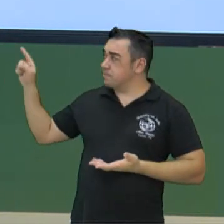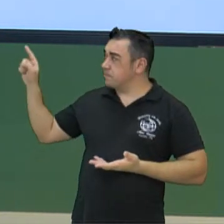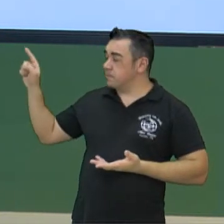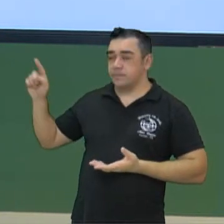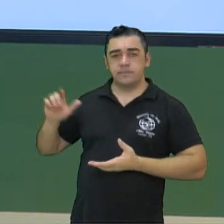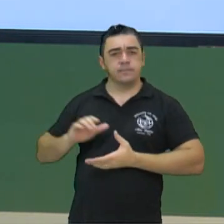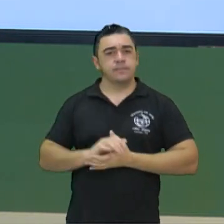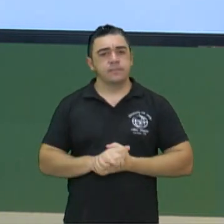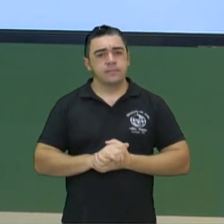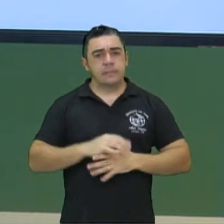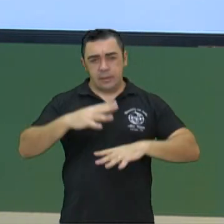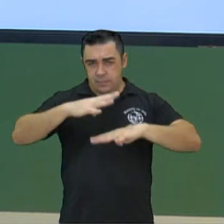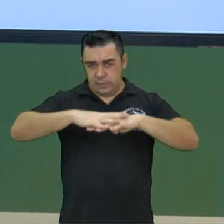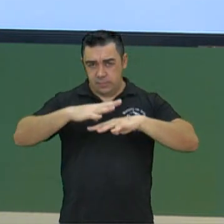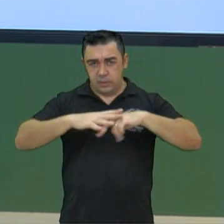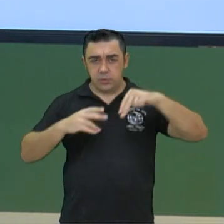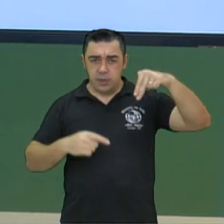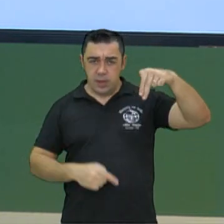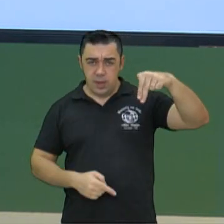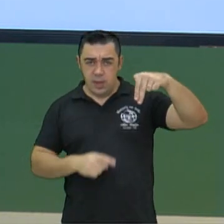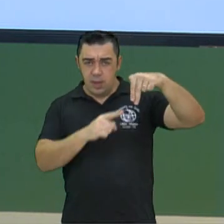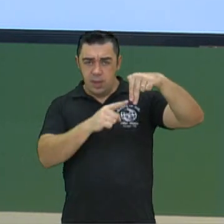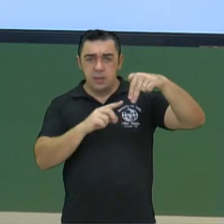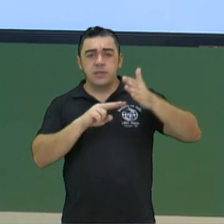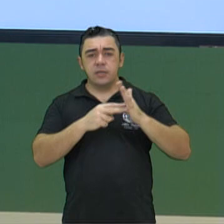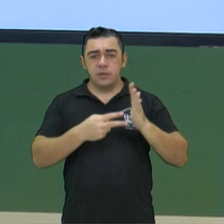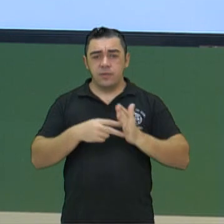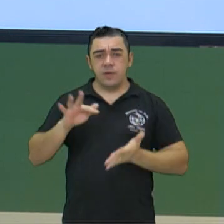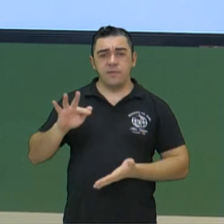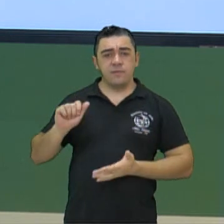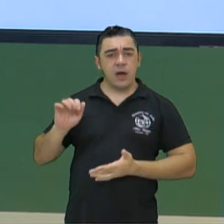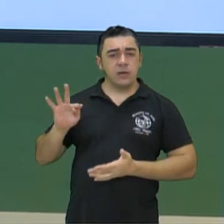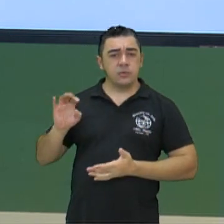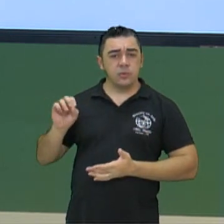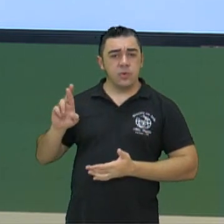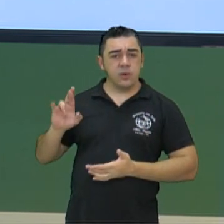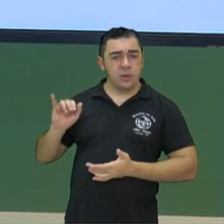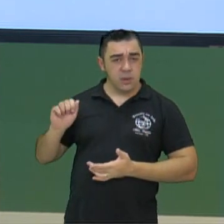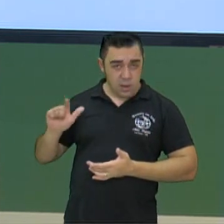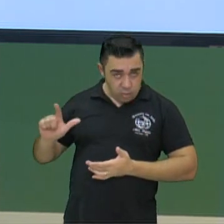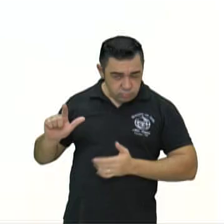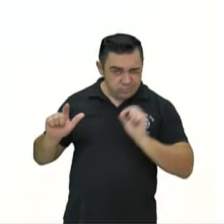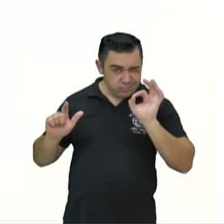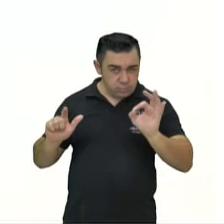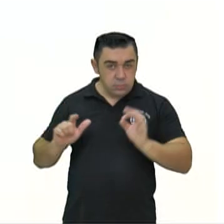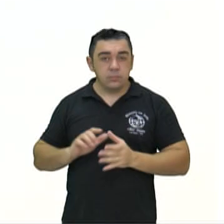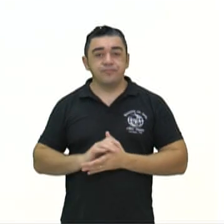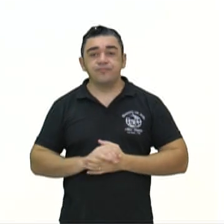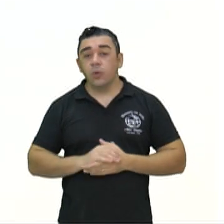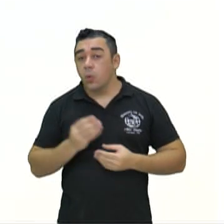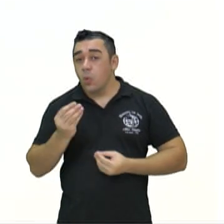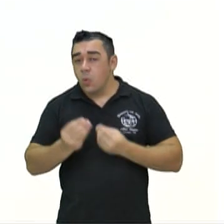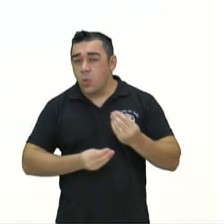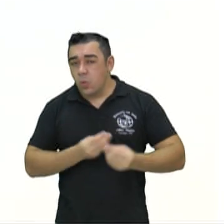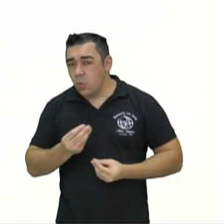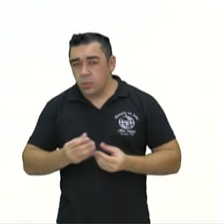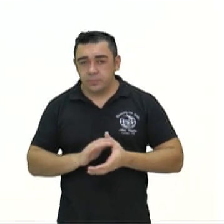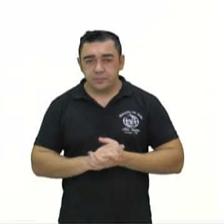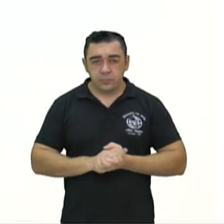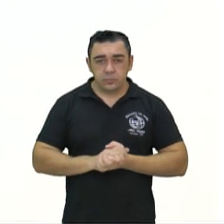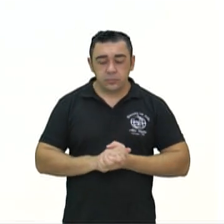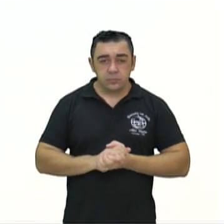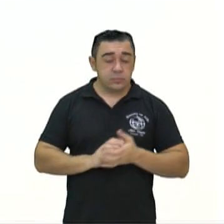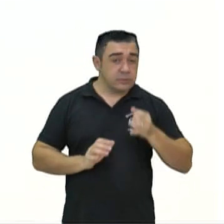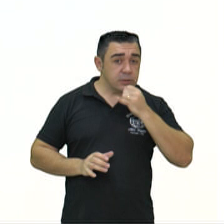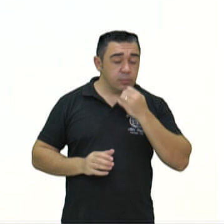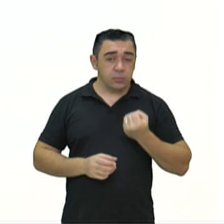que na matemática representa fatorial. Como é que a gente faz isso? Então, vamos pegar o fatorial